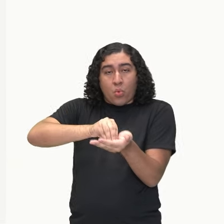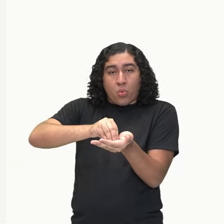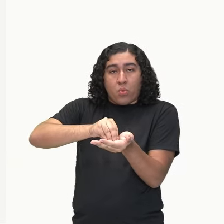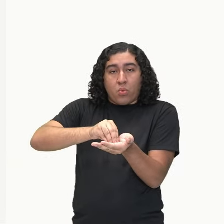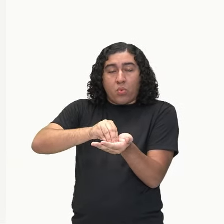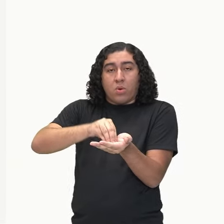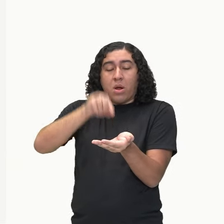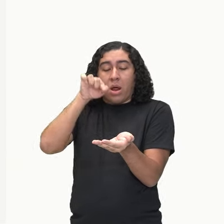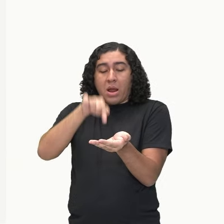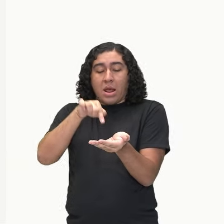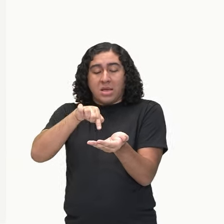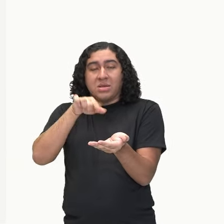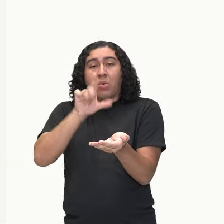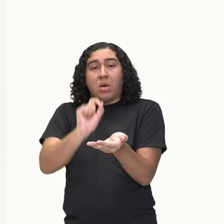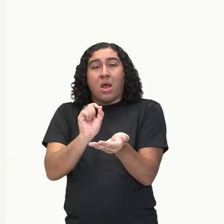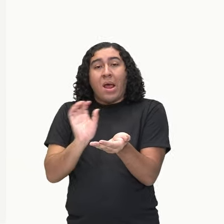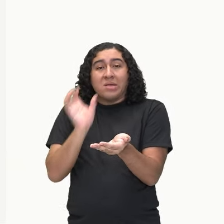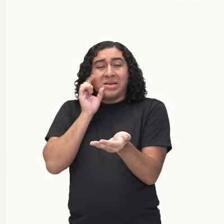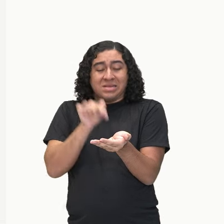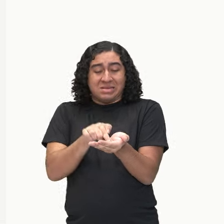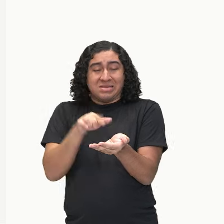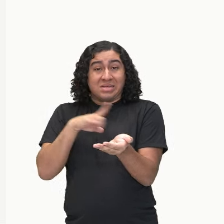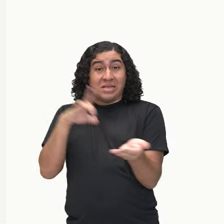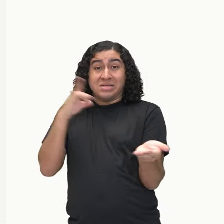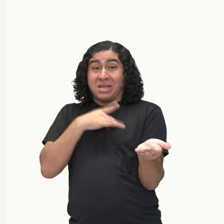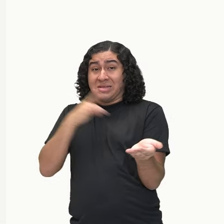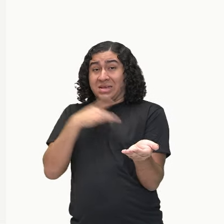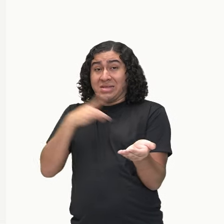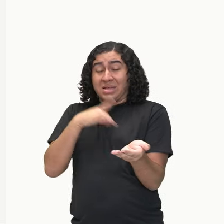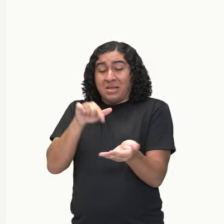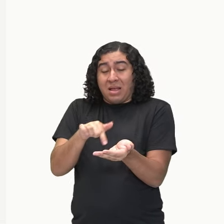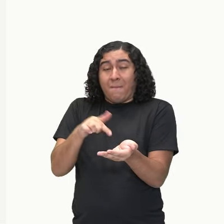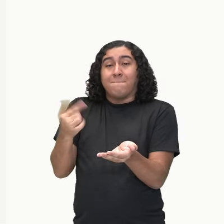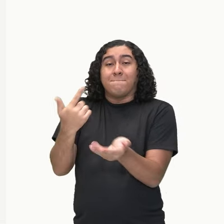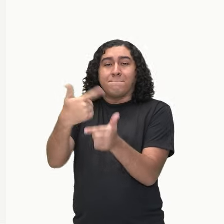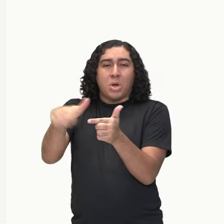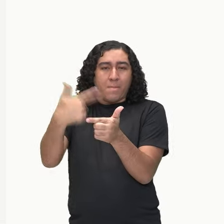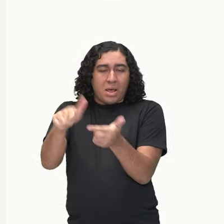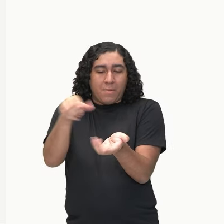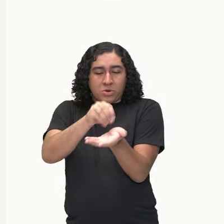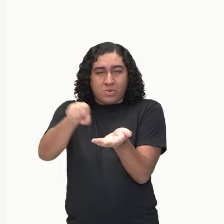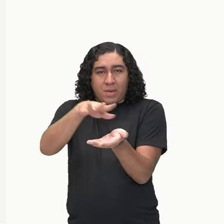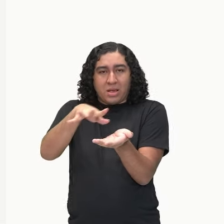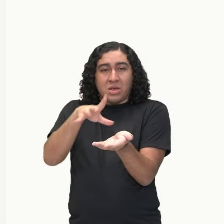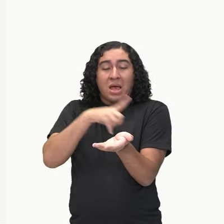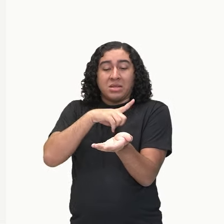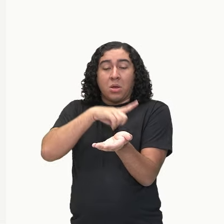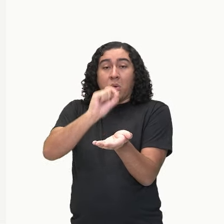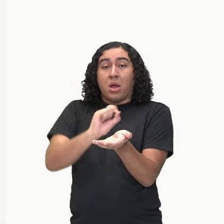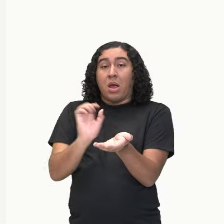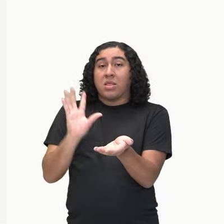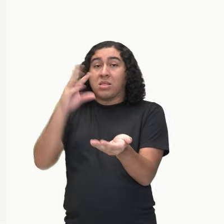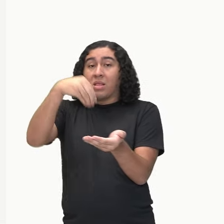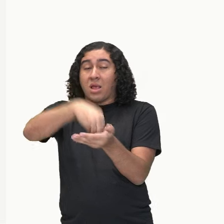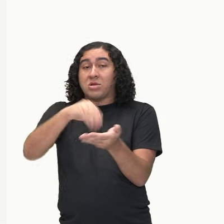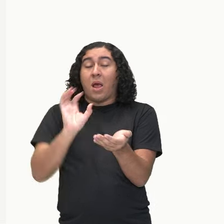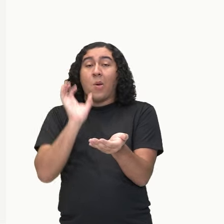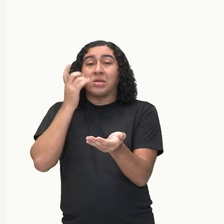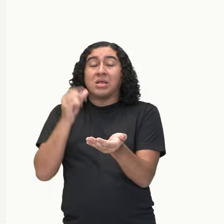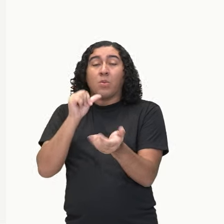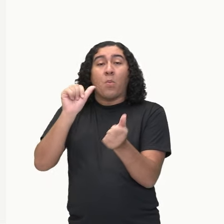dele mole, isso vai incomodar o corpo dele, vai causar uma irritação na região e vai ocorrer um mecanismo